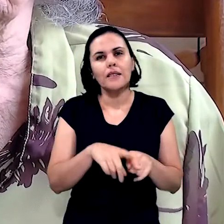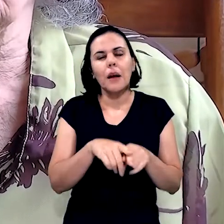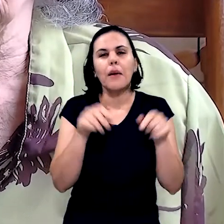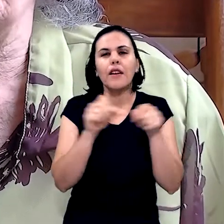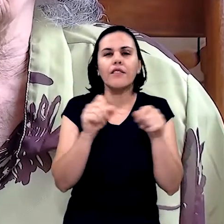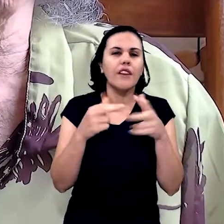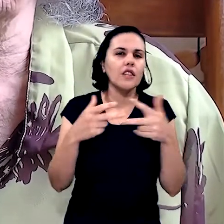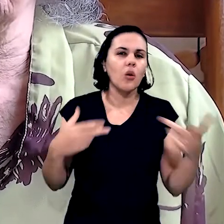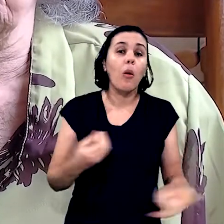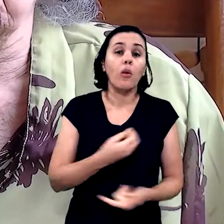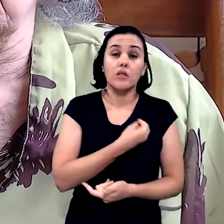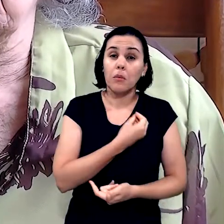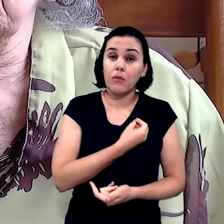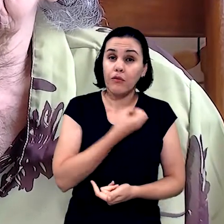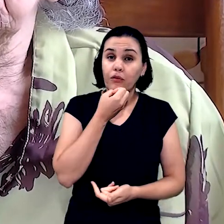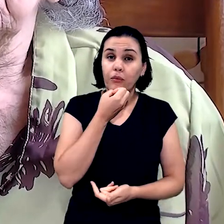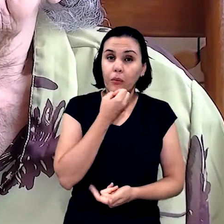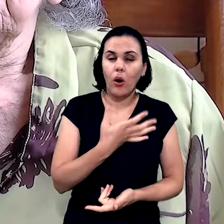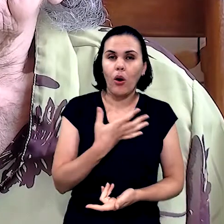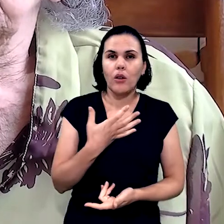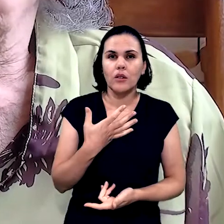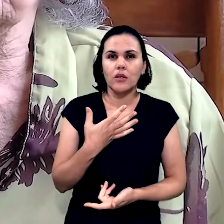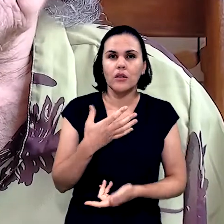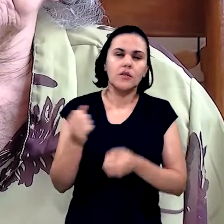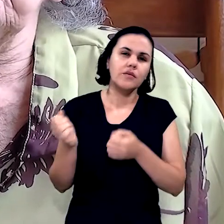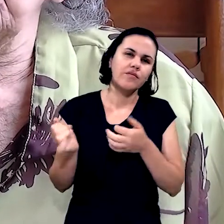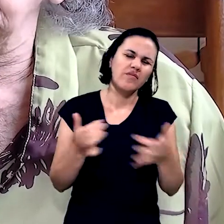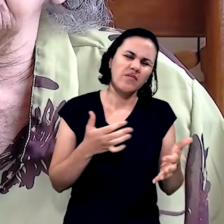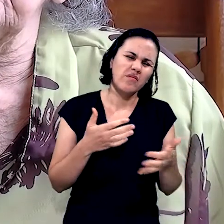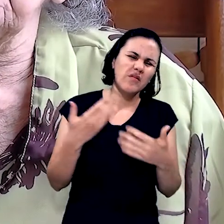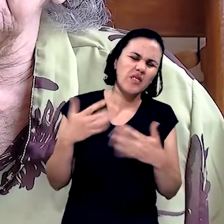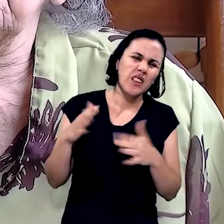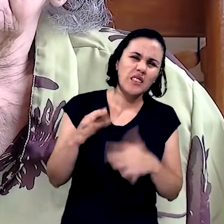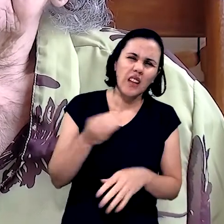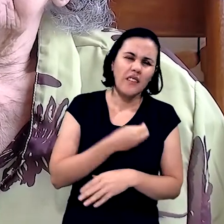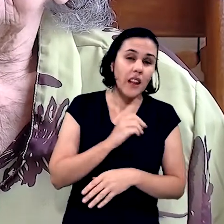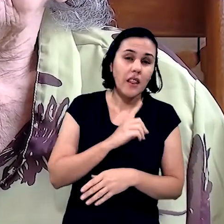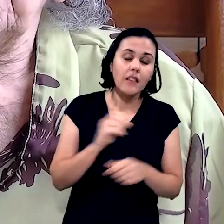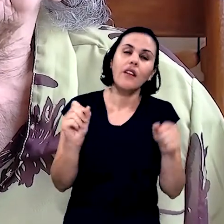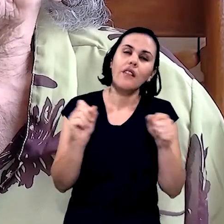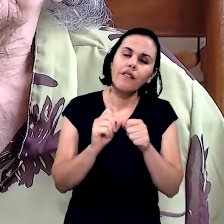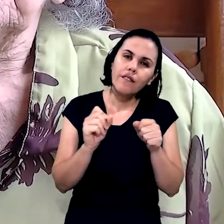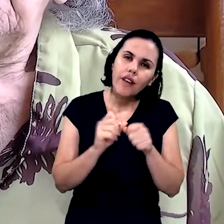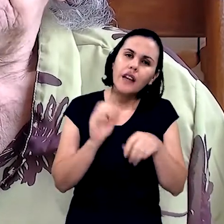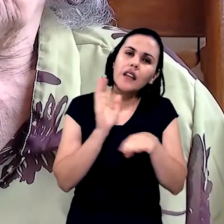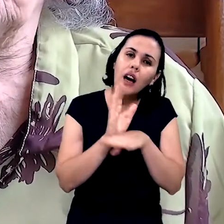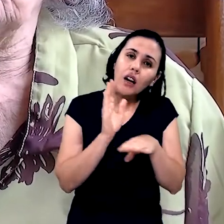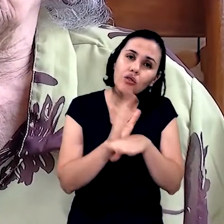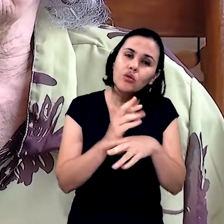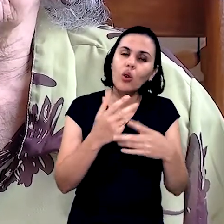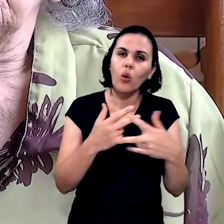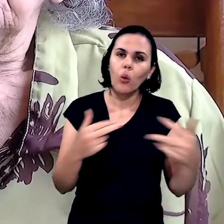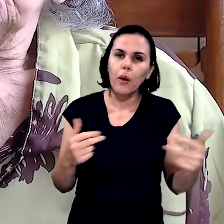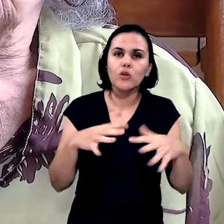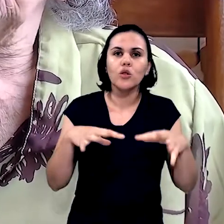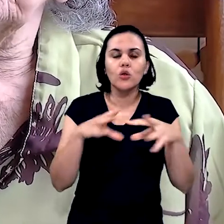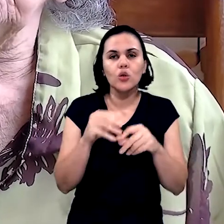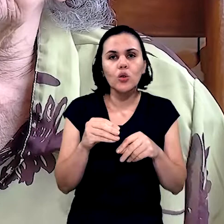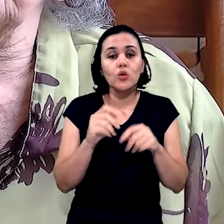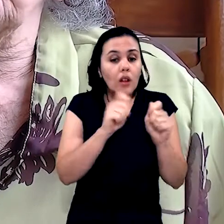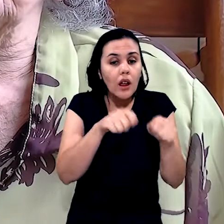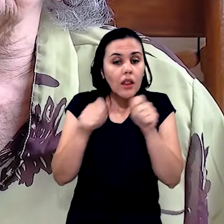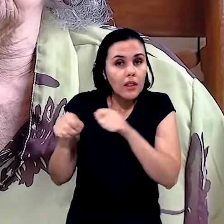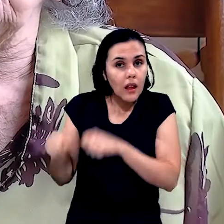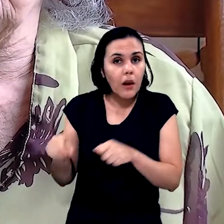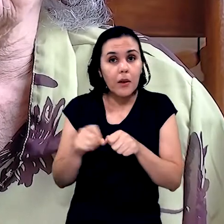que fez alguma coisa na vida, não passou em vão a vida, fez alguma coisa, tudo